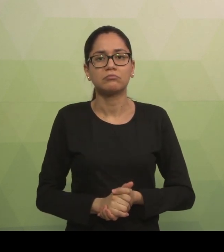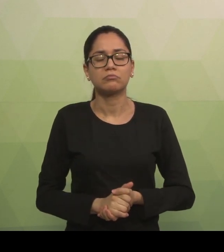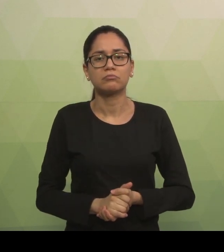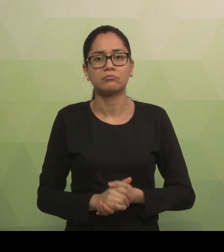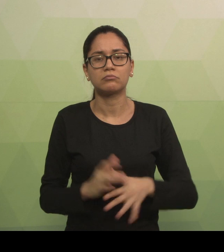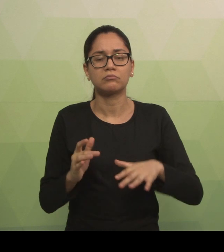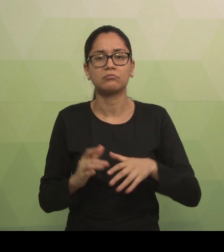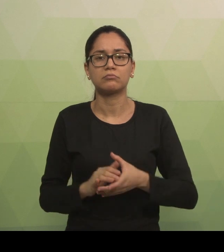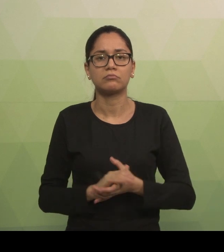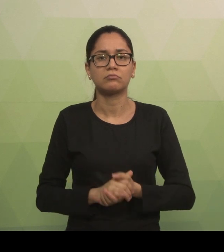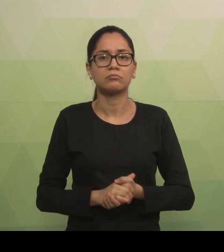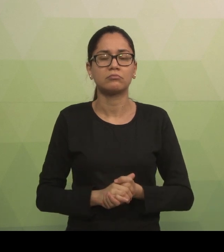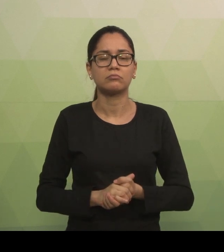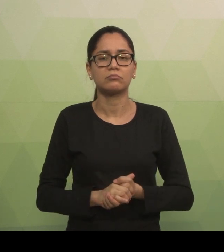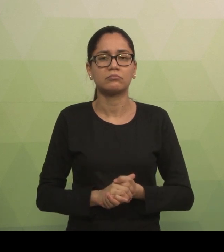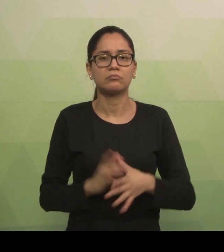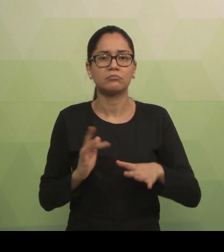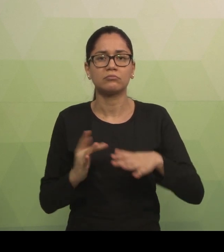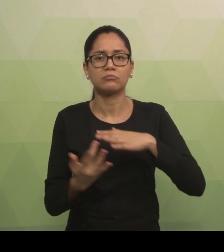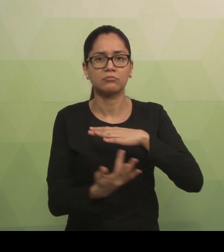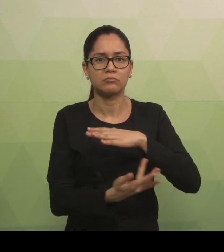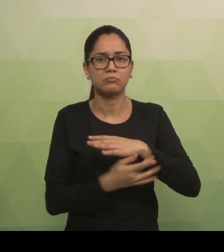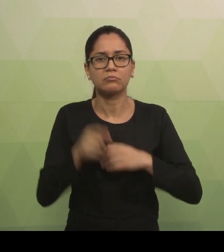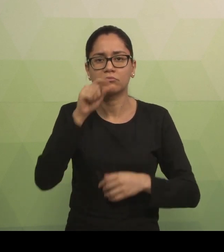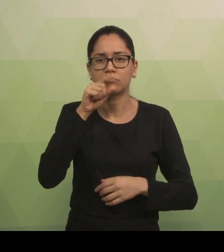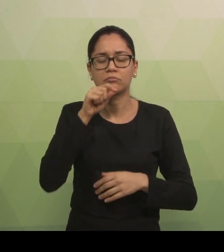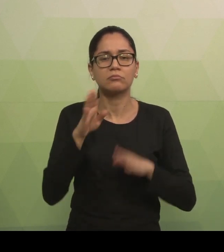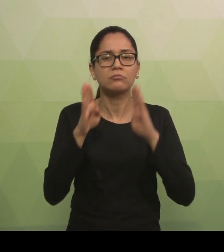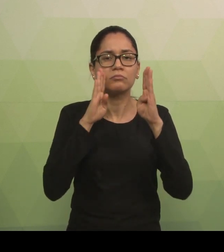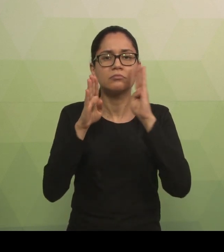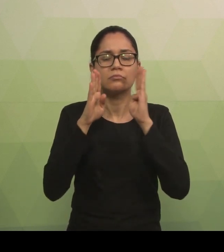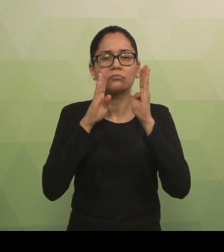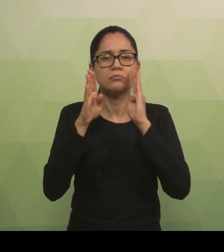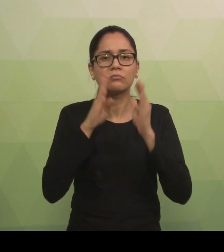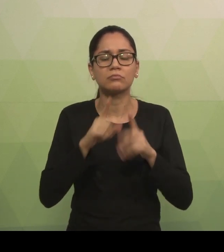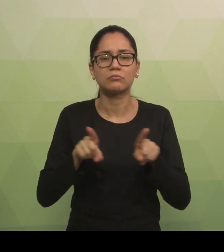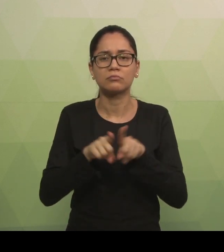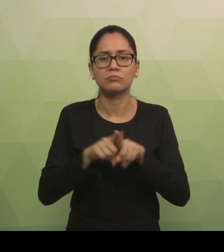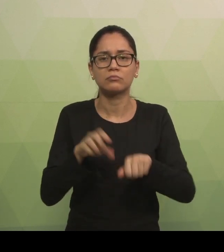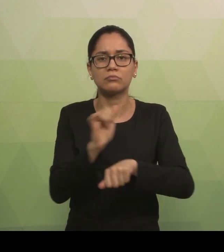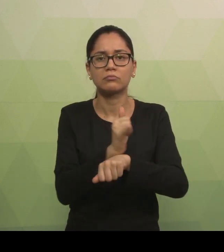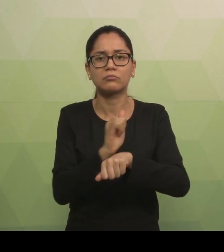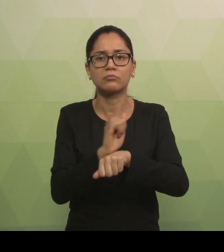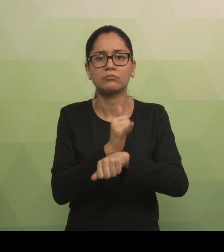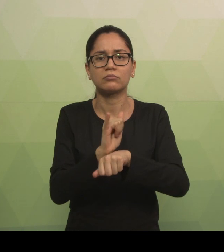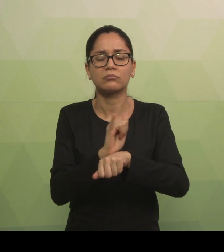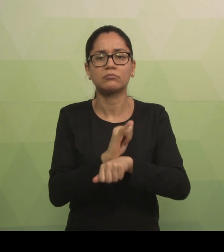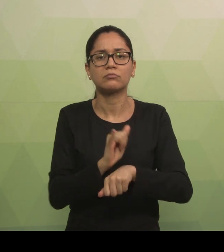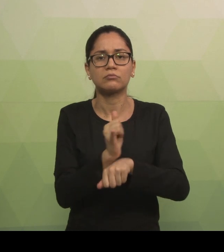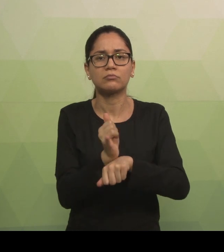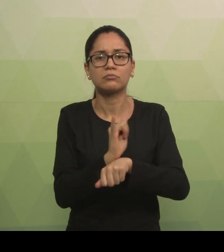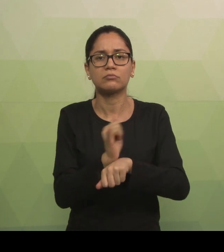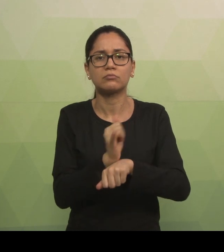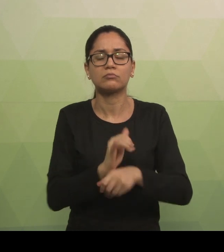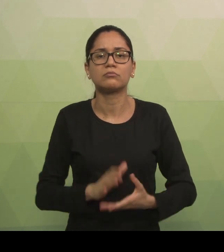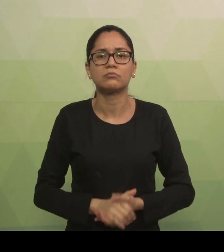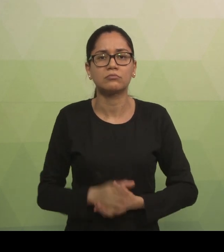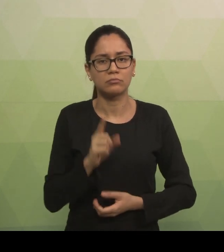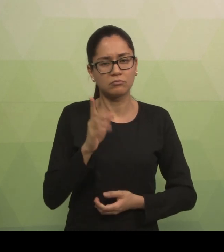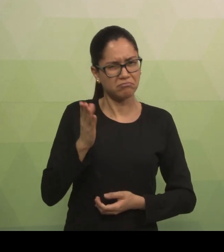computador. Atualmente, as redes sociais mais utilizadas são Twitter, Facebook, YouTube,